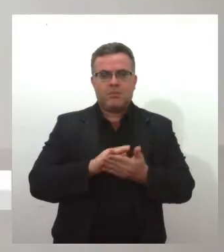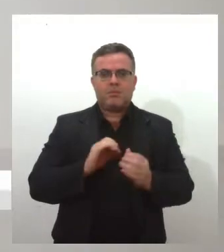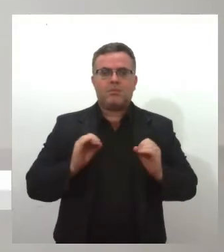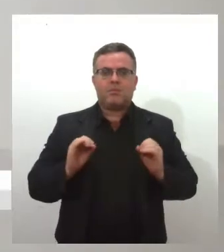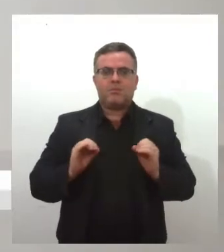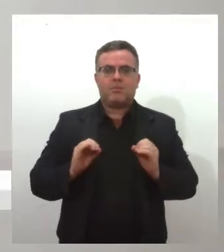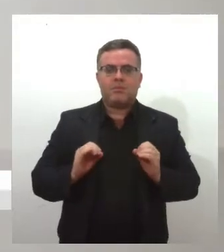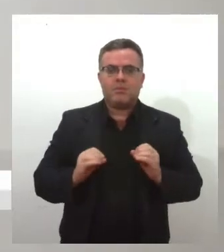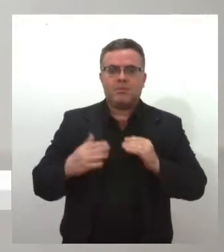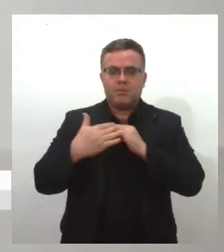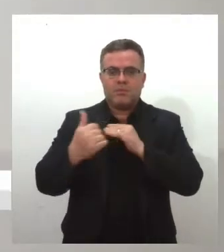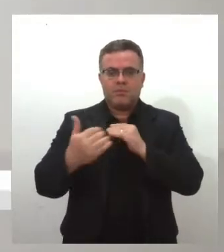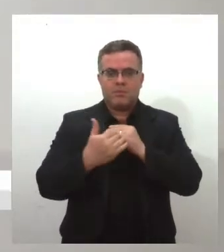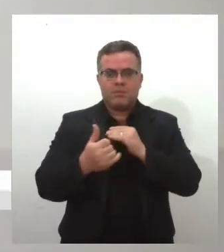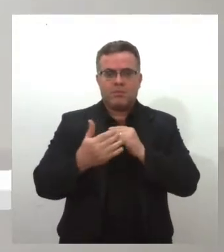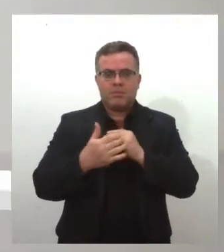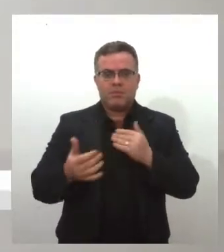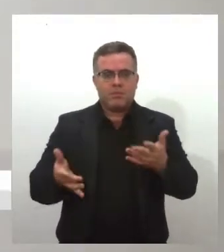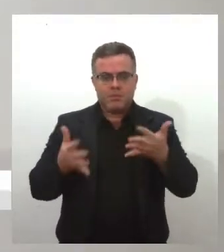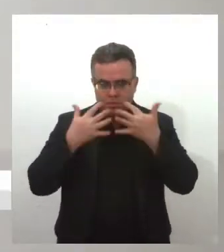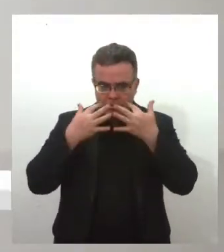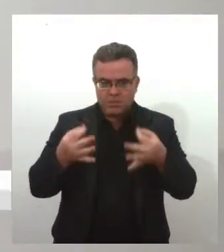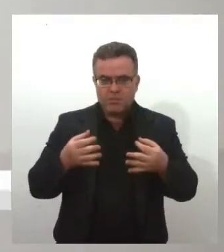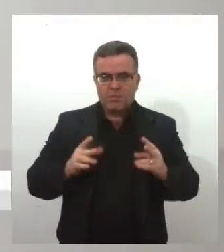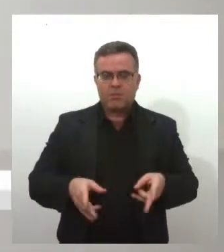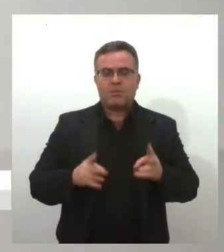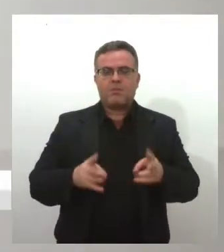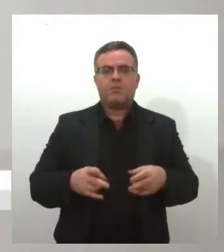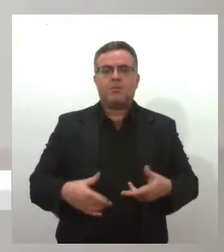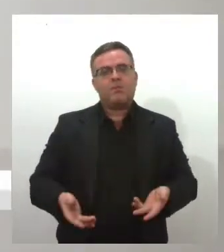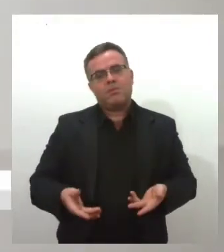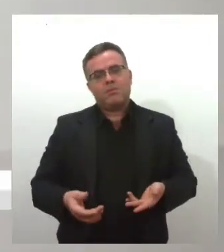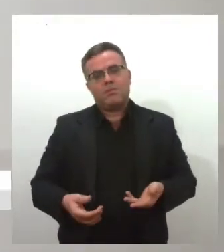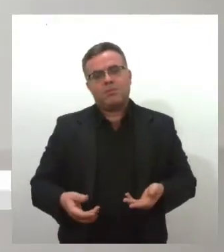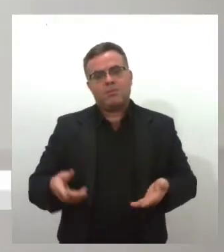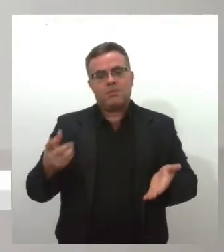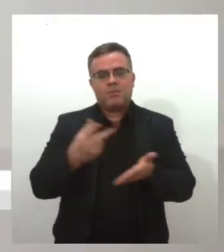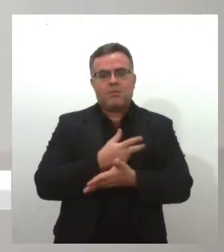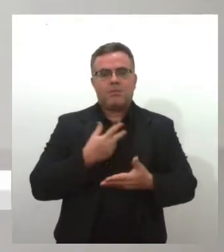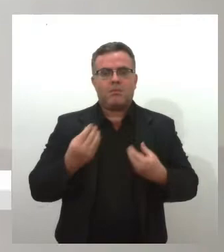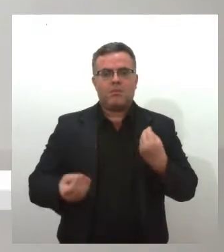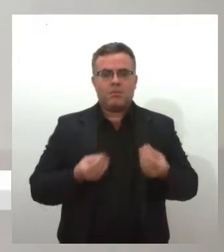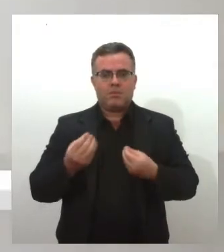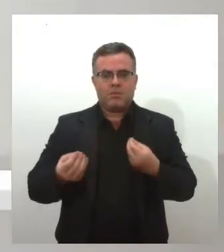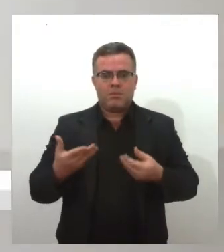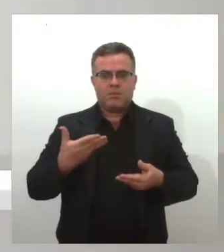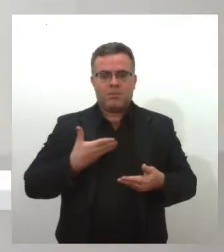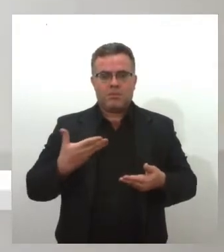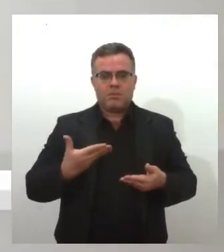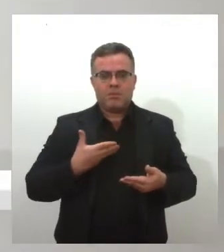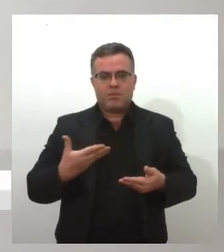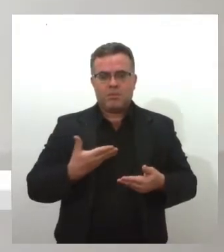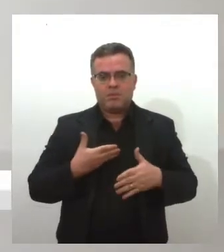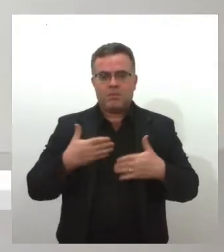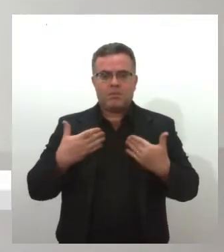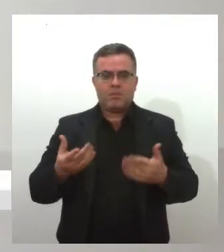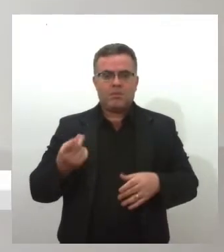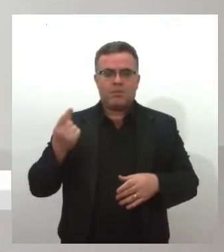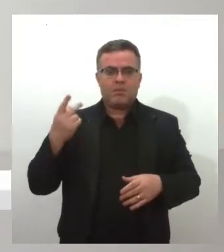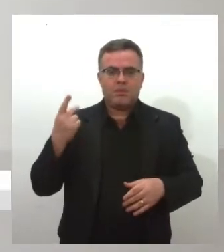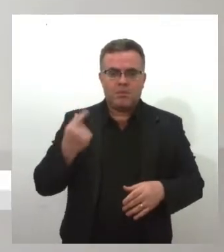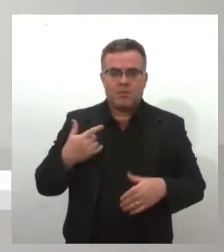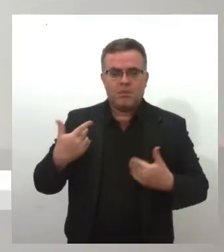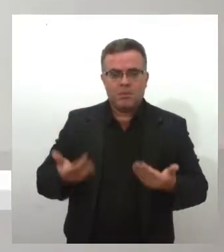sempre chamada a atenção por conta disso. E o que me restava para socializar com os meus amiguinhos da época era